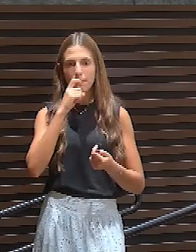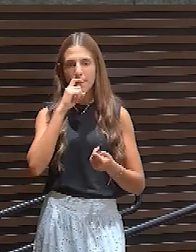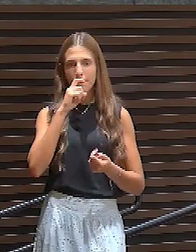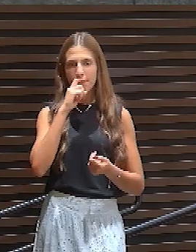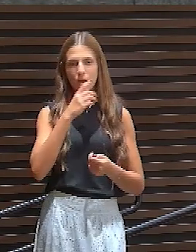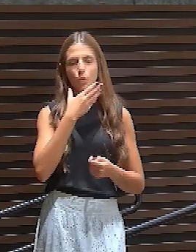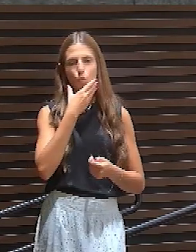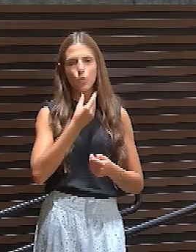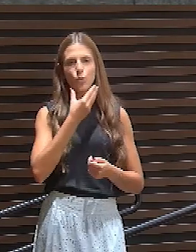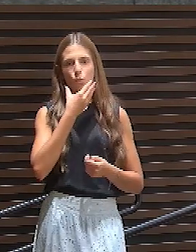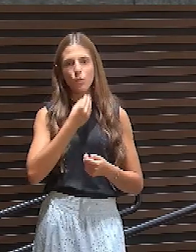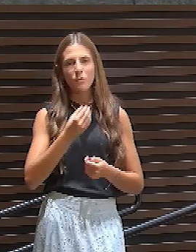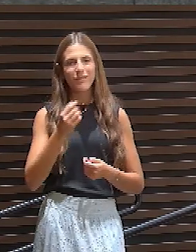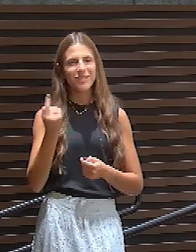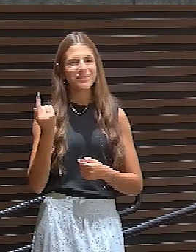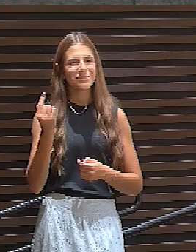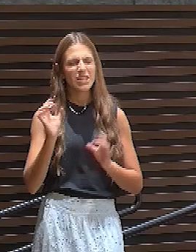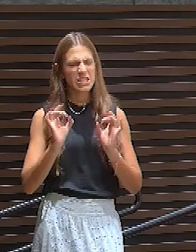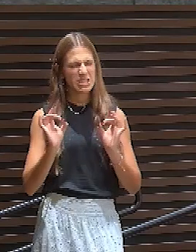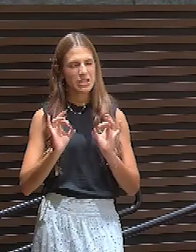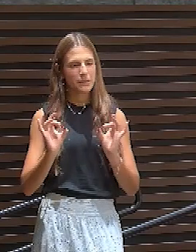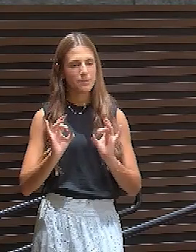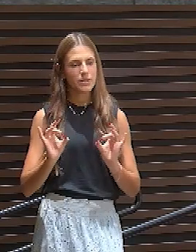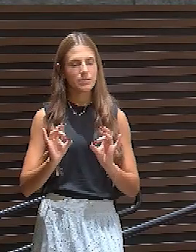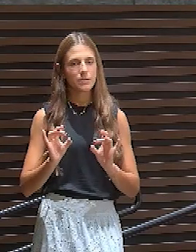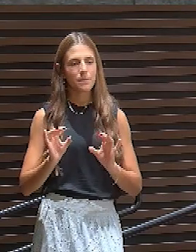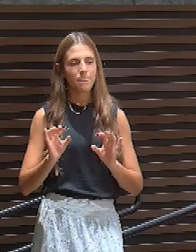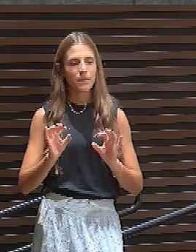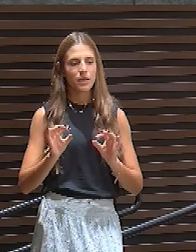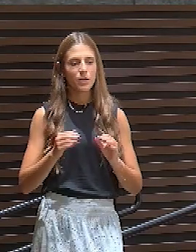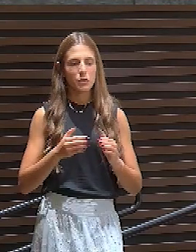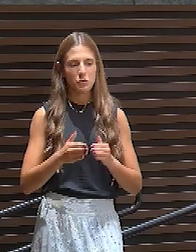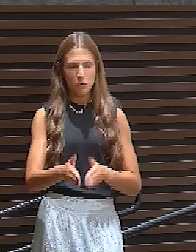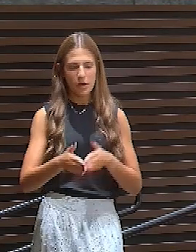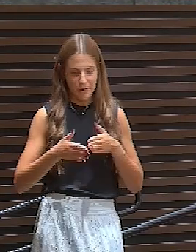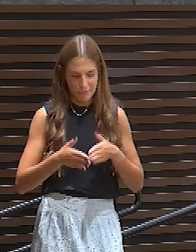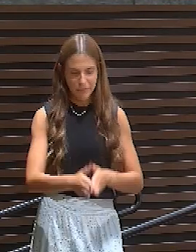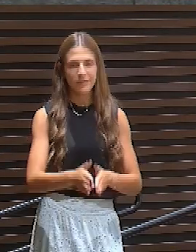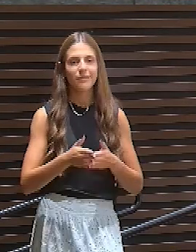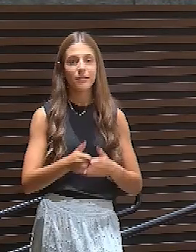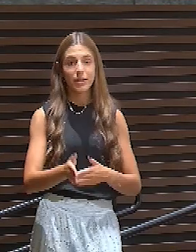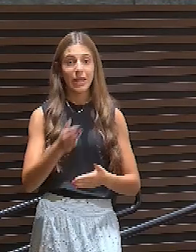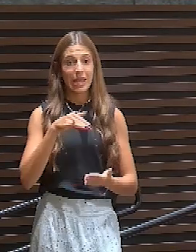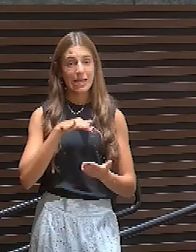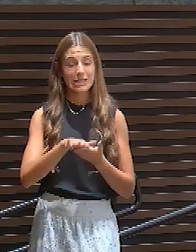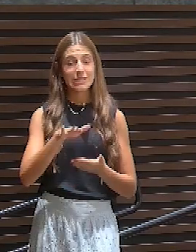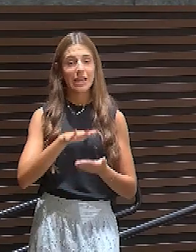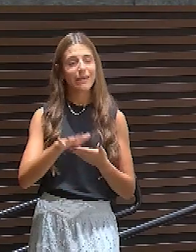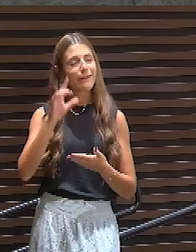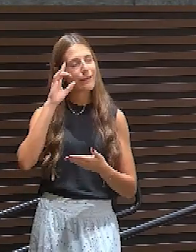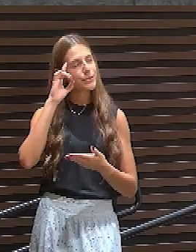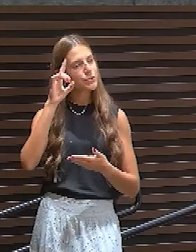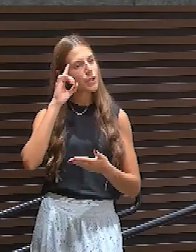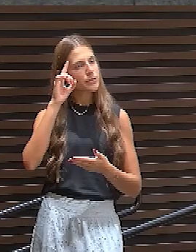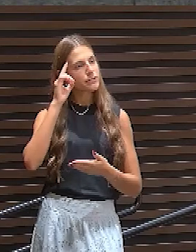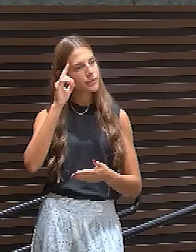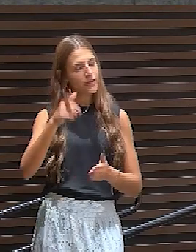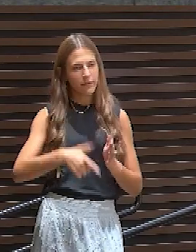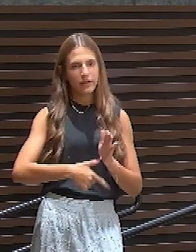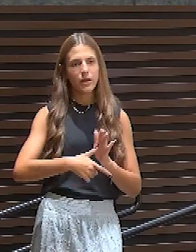um carpinteiro. E ele saía todos os dias muito cedo antes de eu